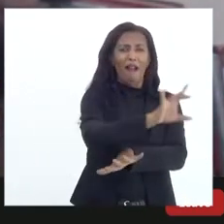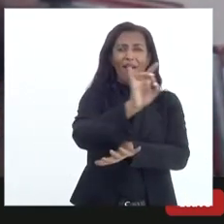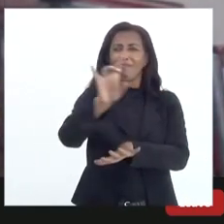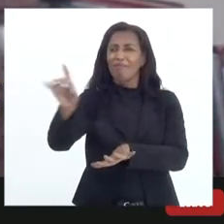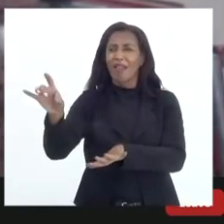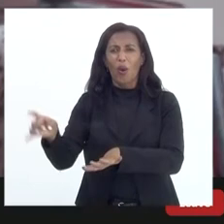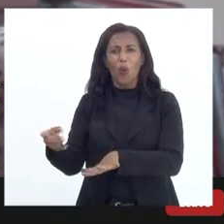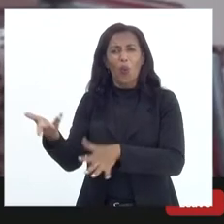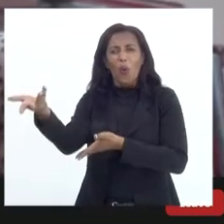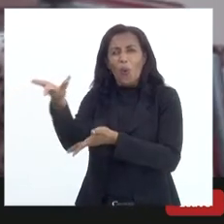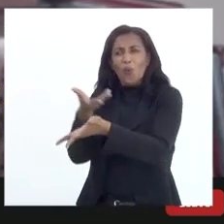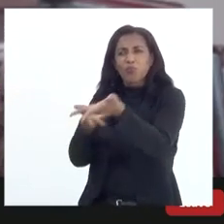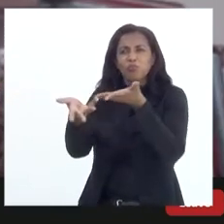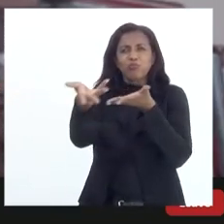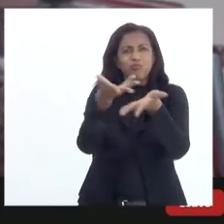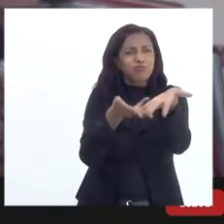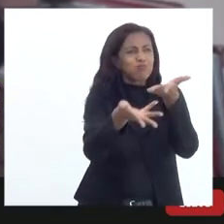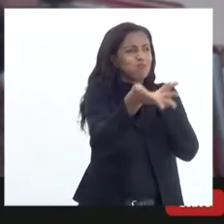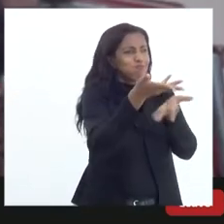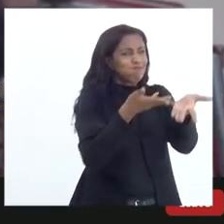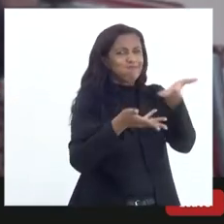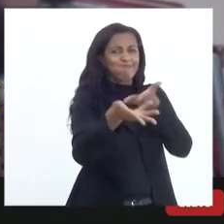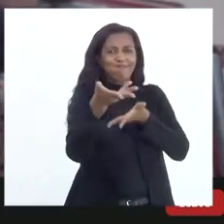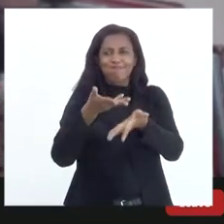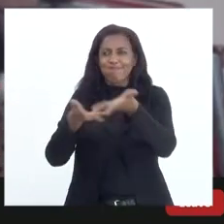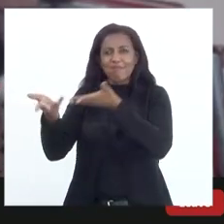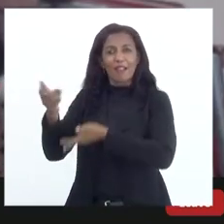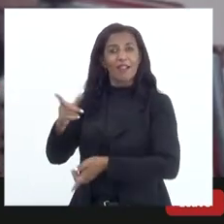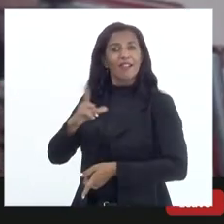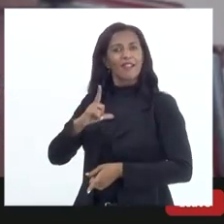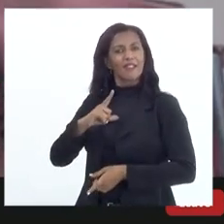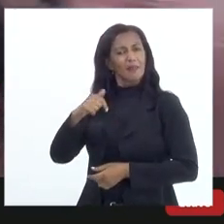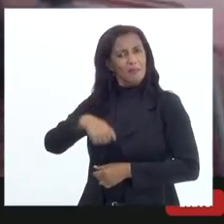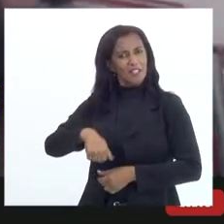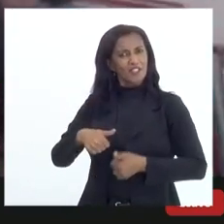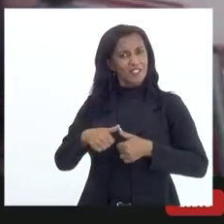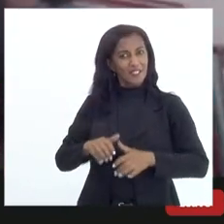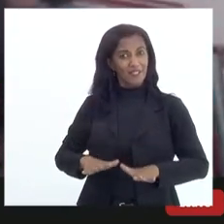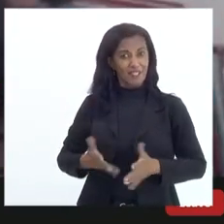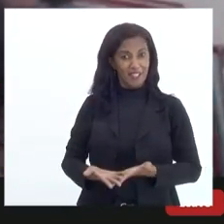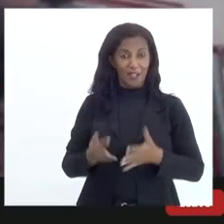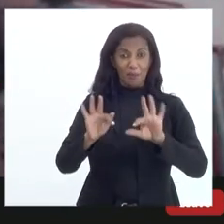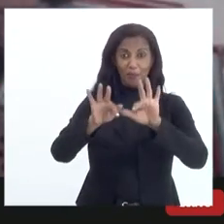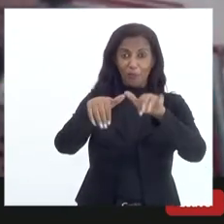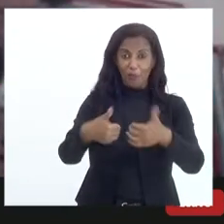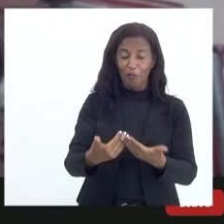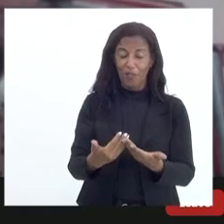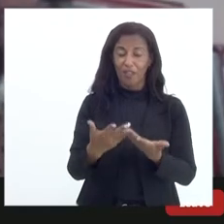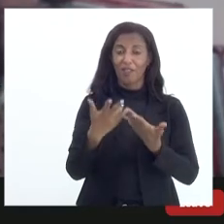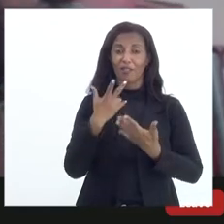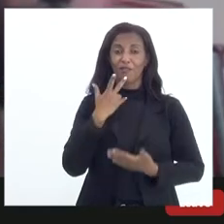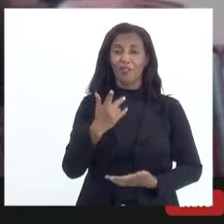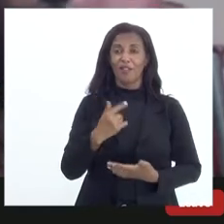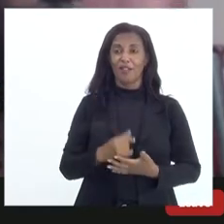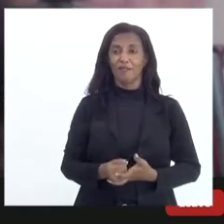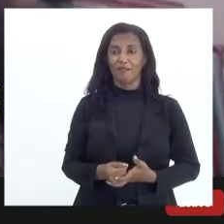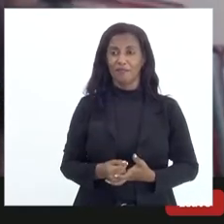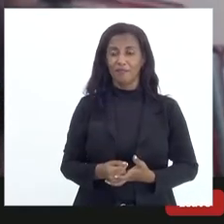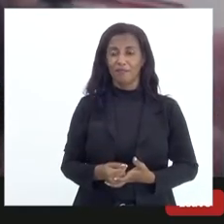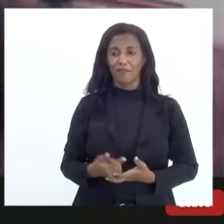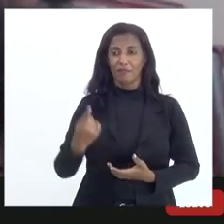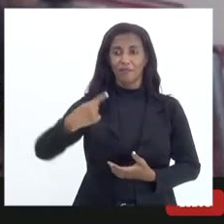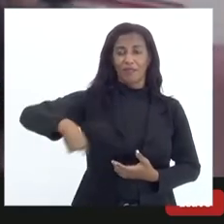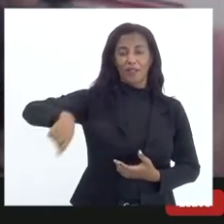alimento para oferecer e para receber o alimento de quem estava aqui. Por fim, apenas citar a nossa